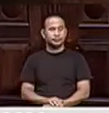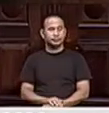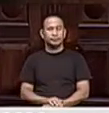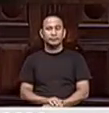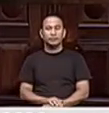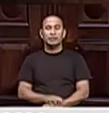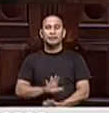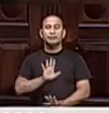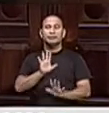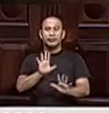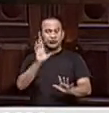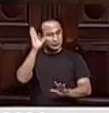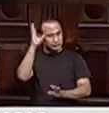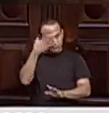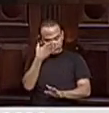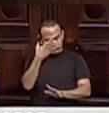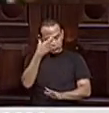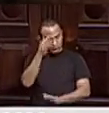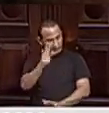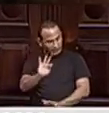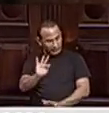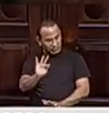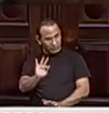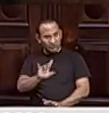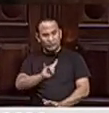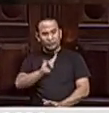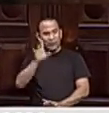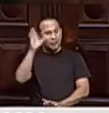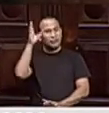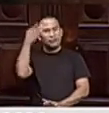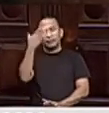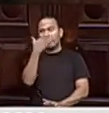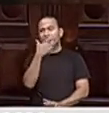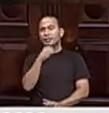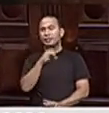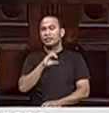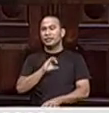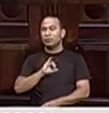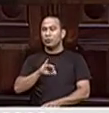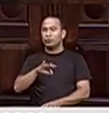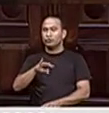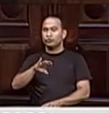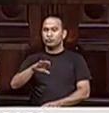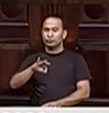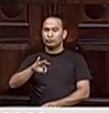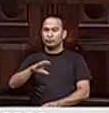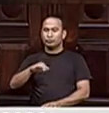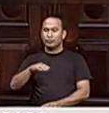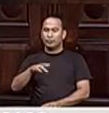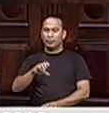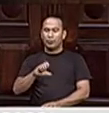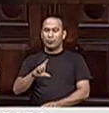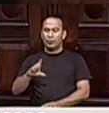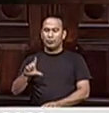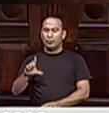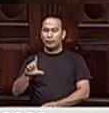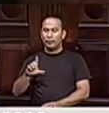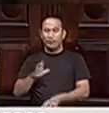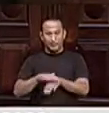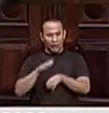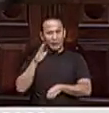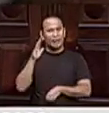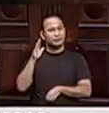a decisão do Tribunal Regional Federal foi uma decisão inconstitucional. Para concluir, por favor, deputado. E